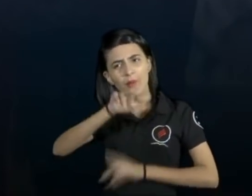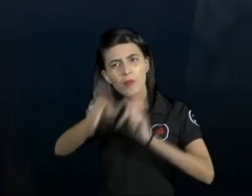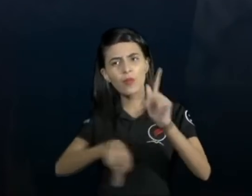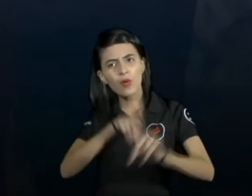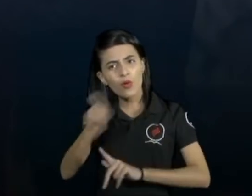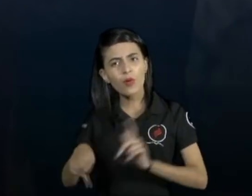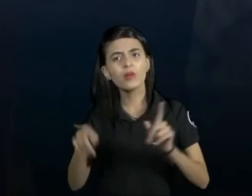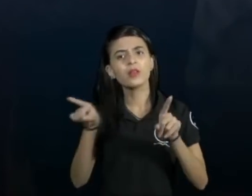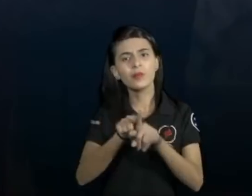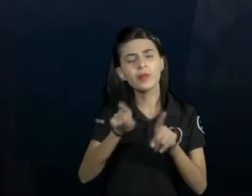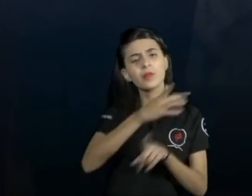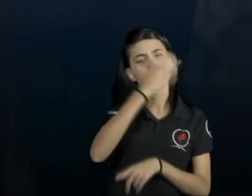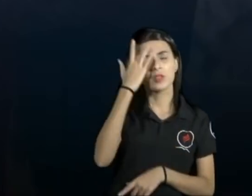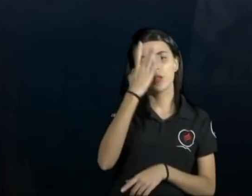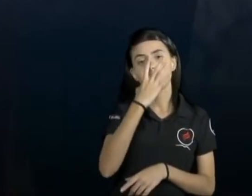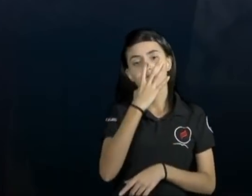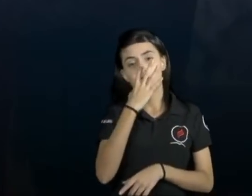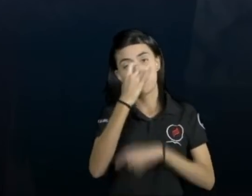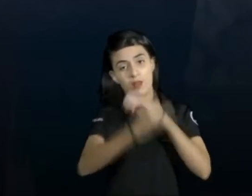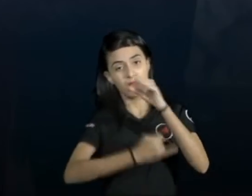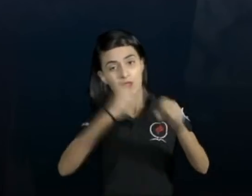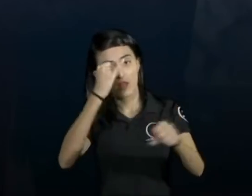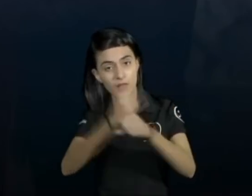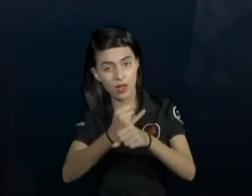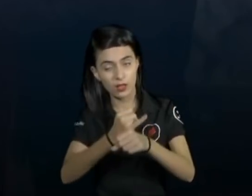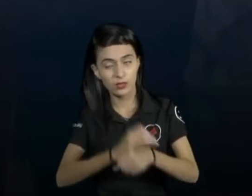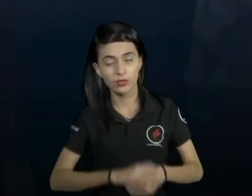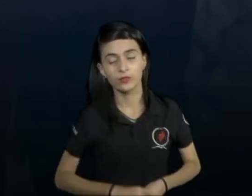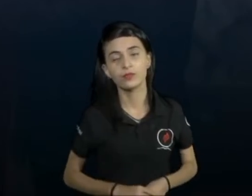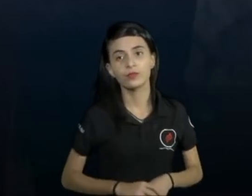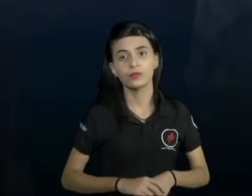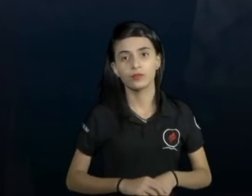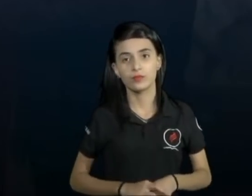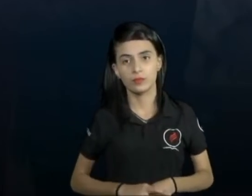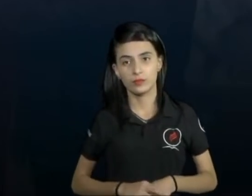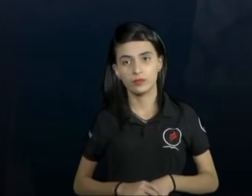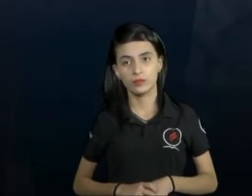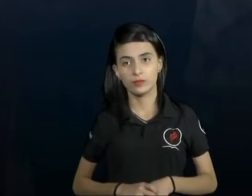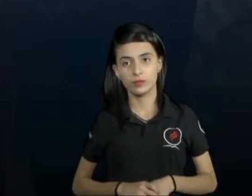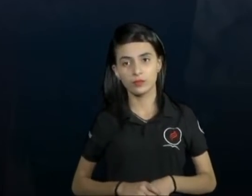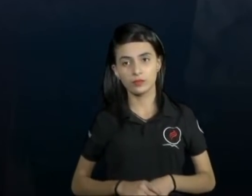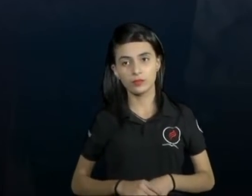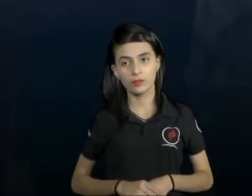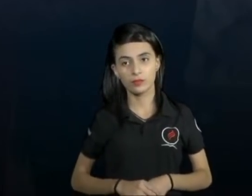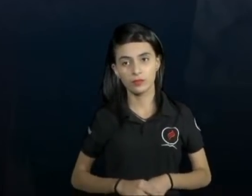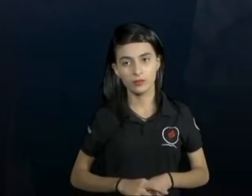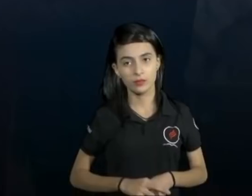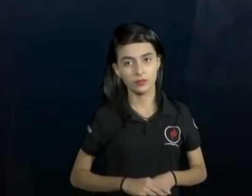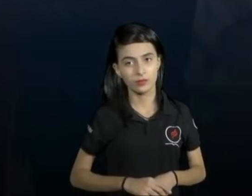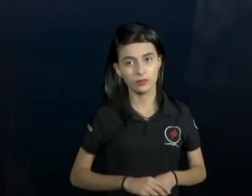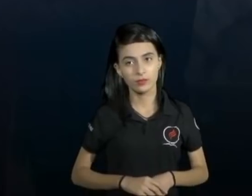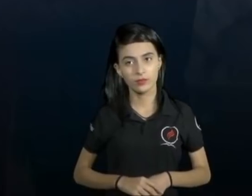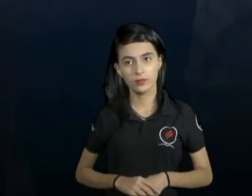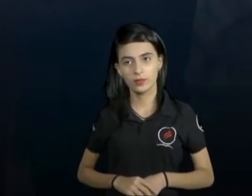que tá aqui gente que tá me assistindo pela internet quem sabe